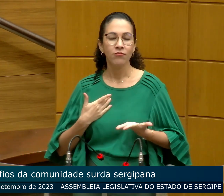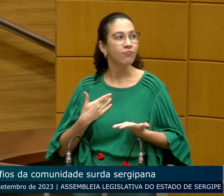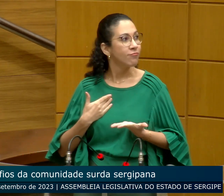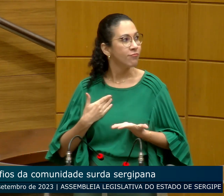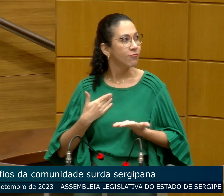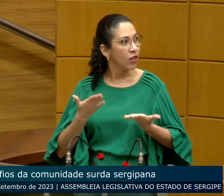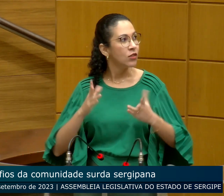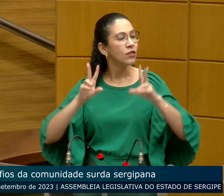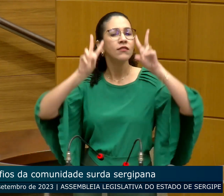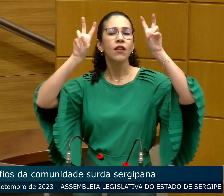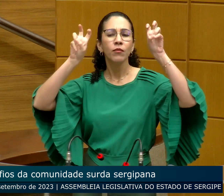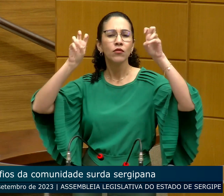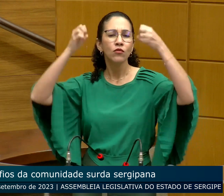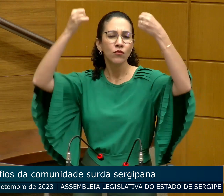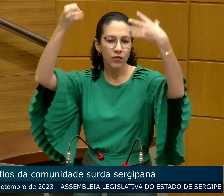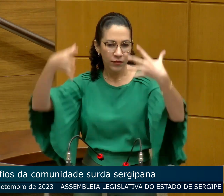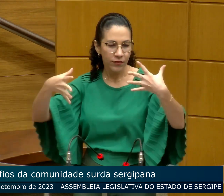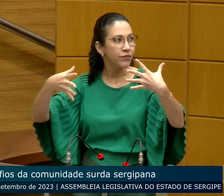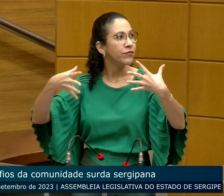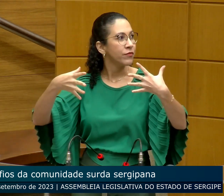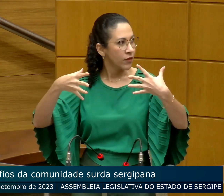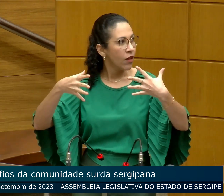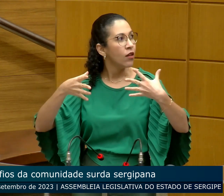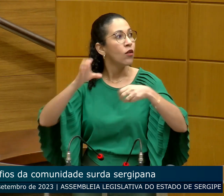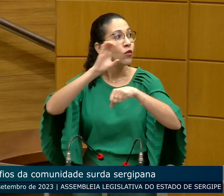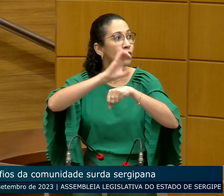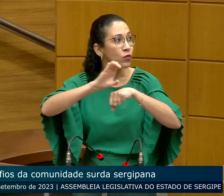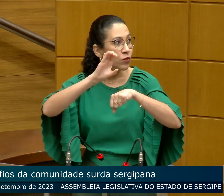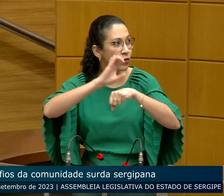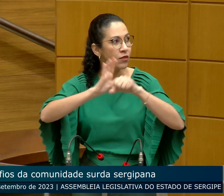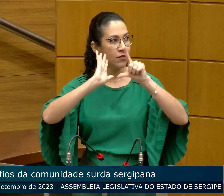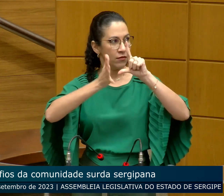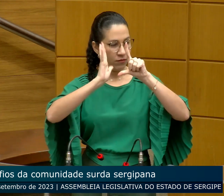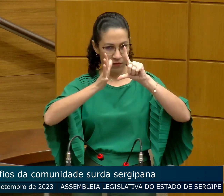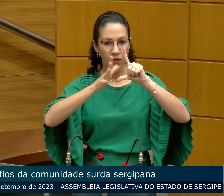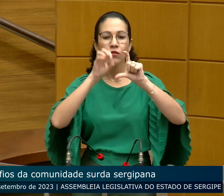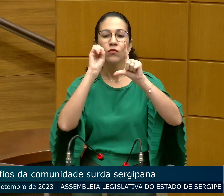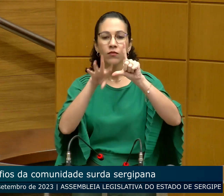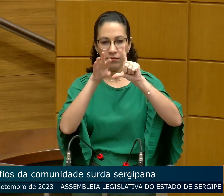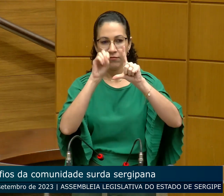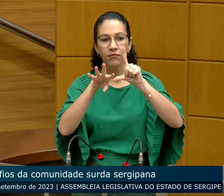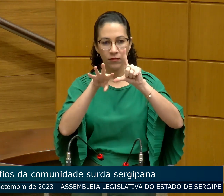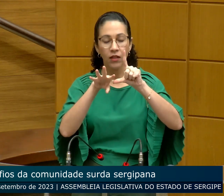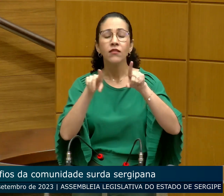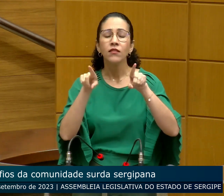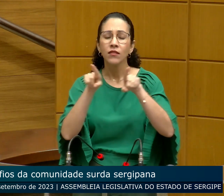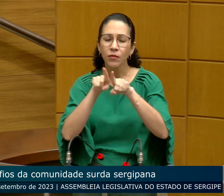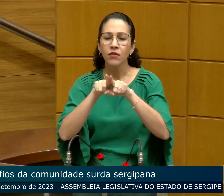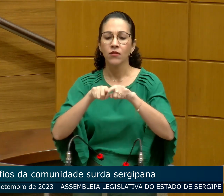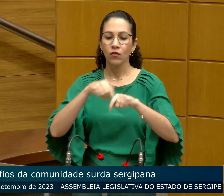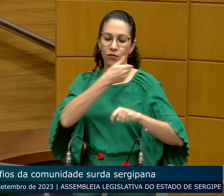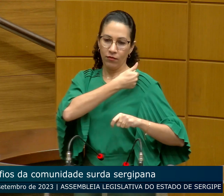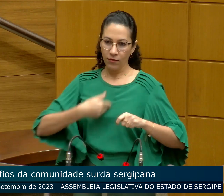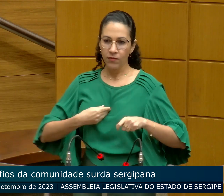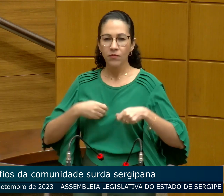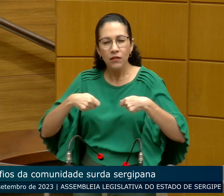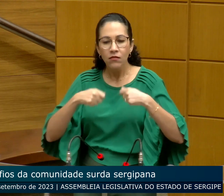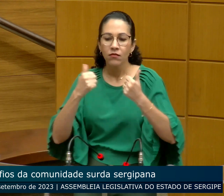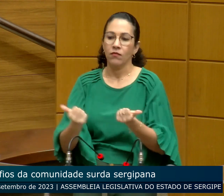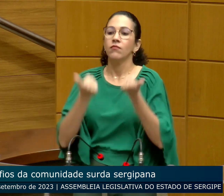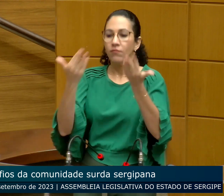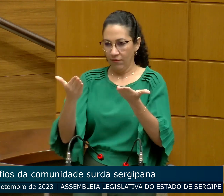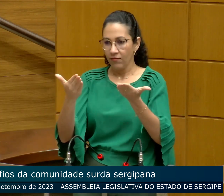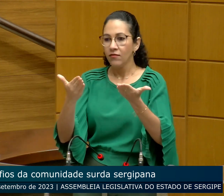vamos lembrar daqui por diante. E qual o tema que eu vou falar com vocês aqui, explicar? É o curso do Letras Libras,